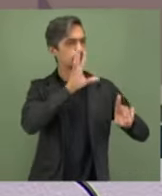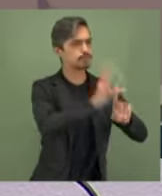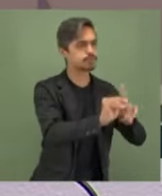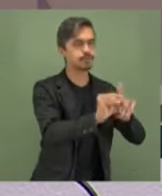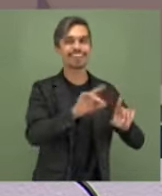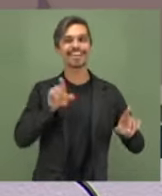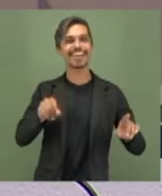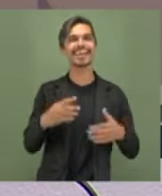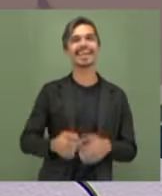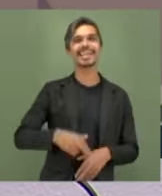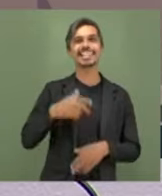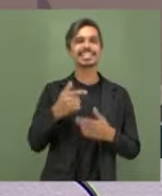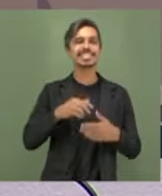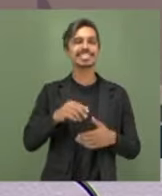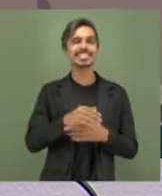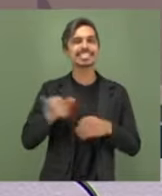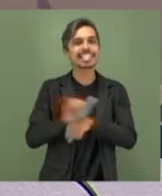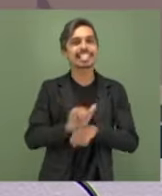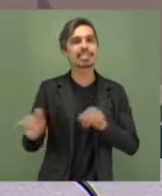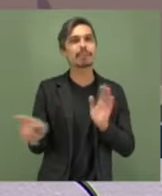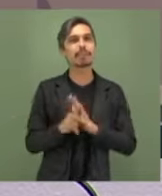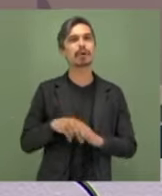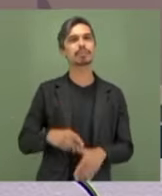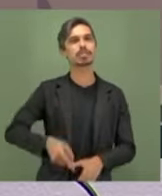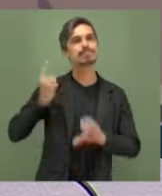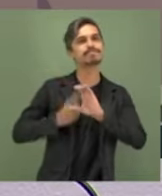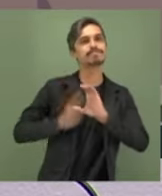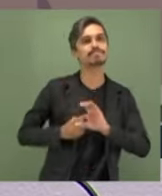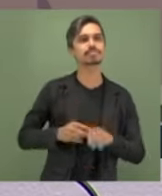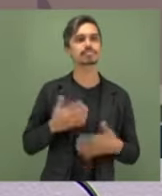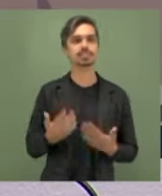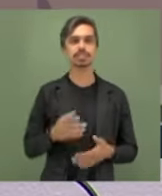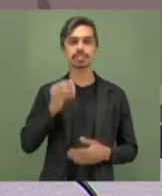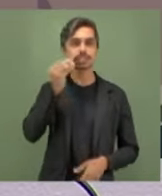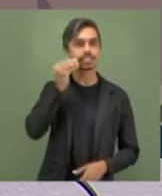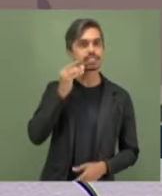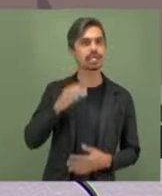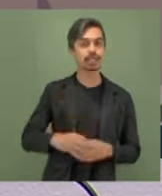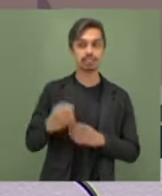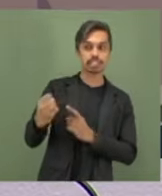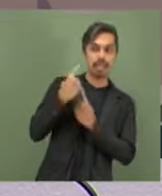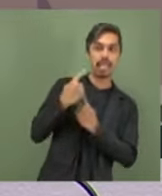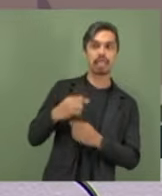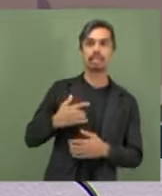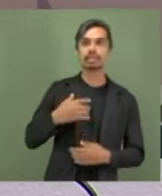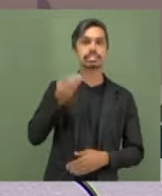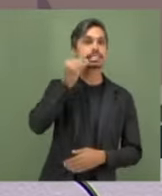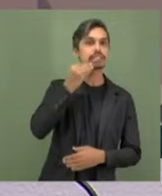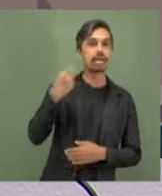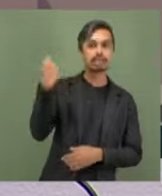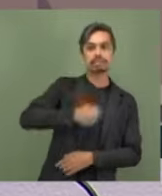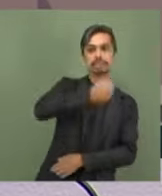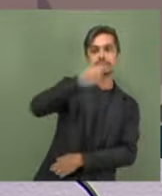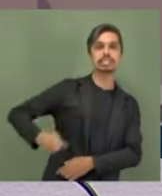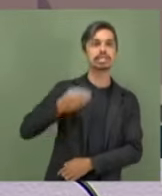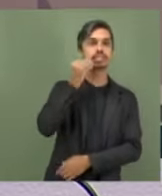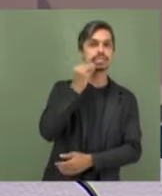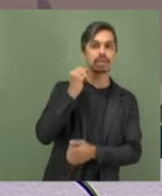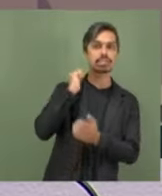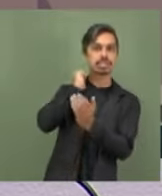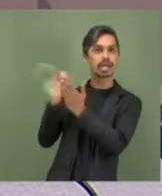cobardes. A mim, no dia 25 de fevereiro, quiseram-me intimidar, quiseram-me assustar, quiseram-me cancelar, quiseram-me deportar. Eu